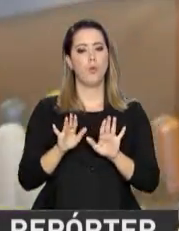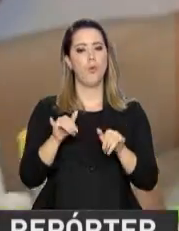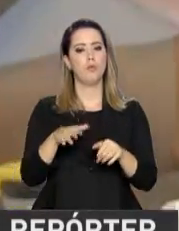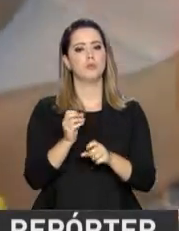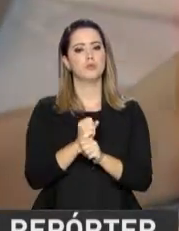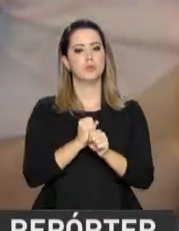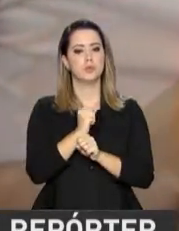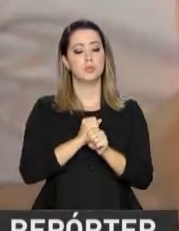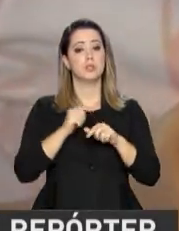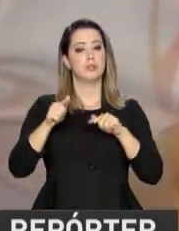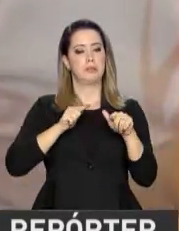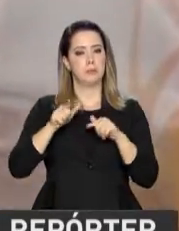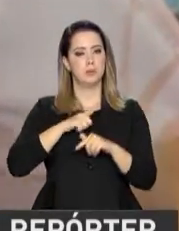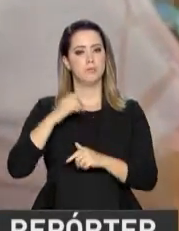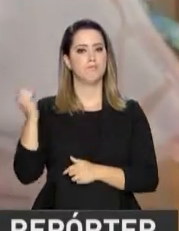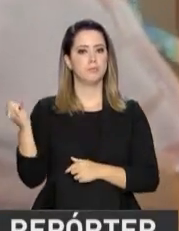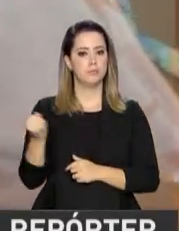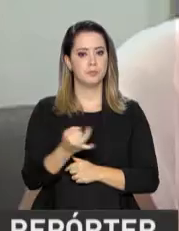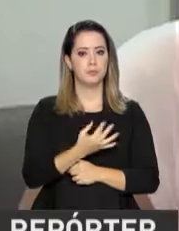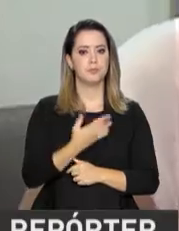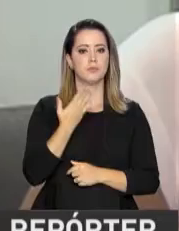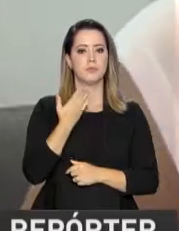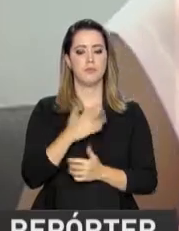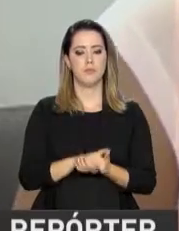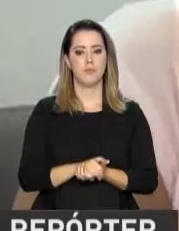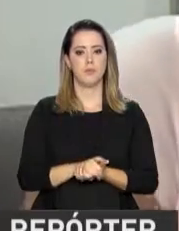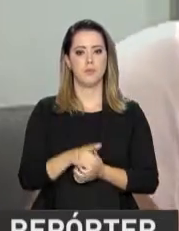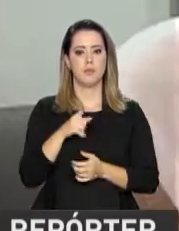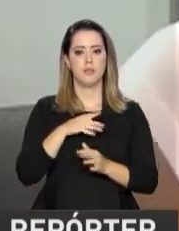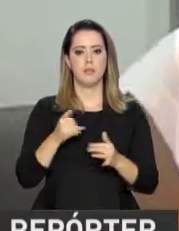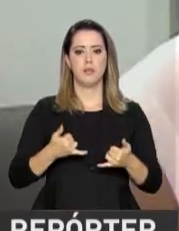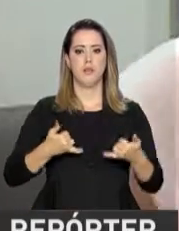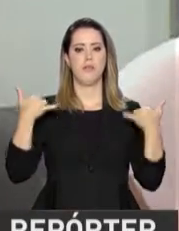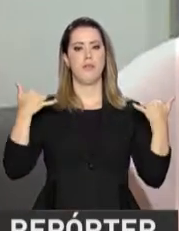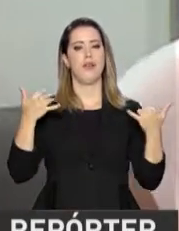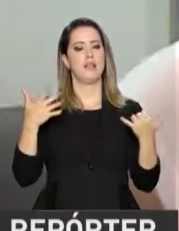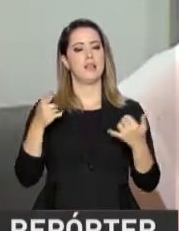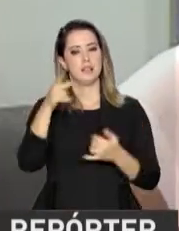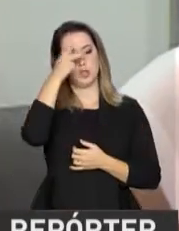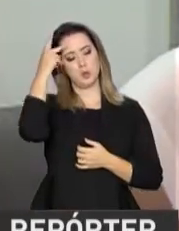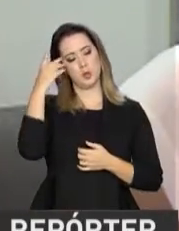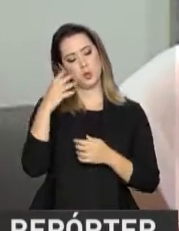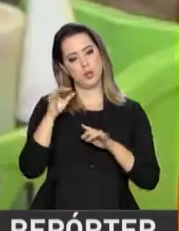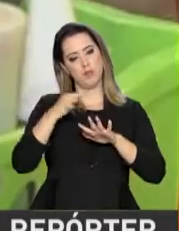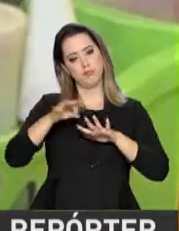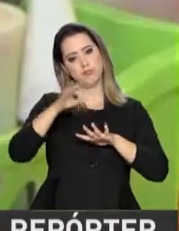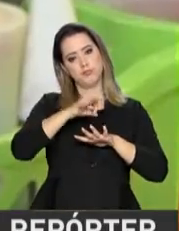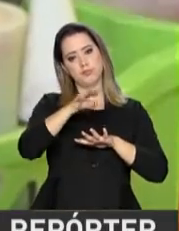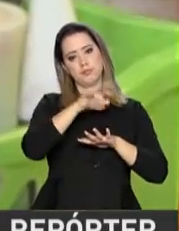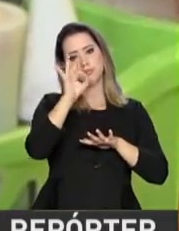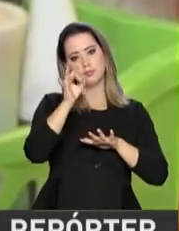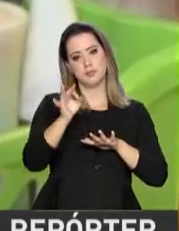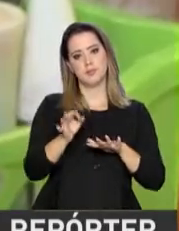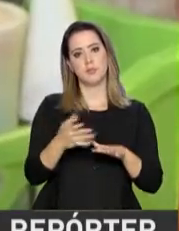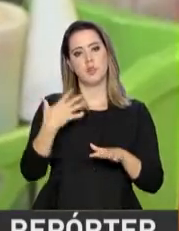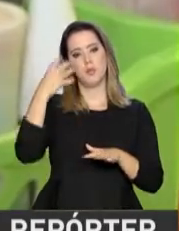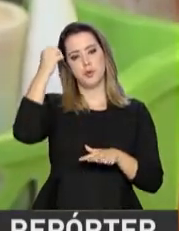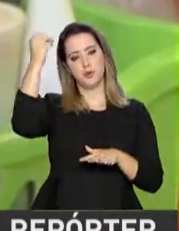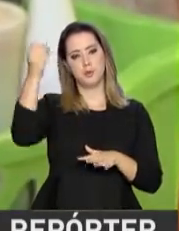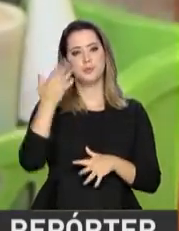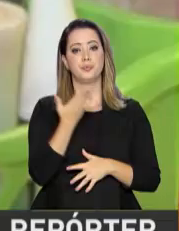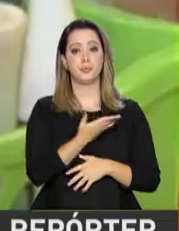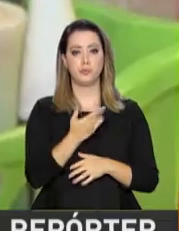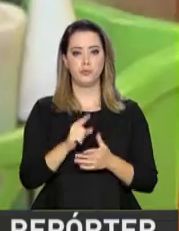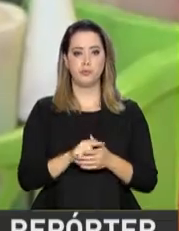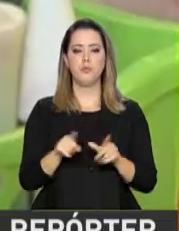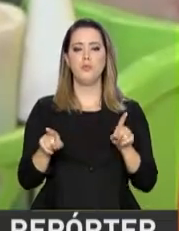o trabalho é o que não falta para manicure pelas festas todo mundo quer fazer a gente vai viajar à nova realidade de suelen